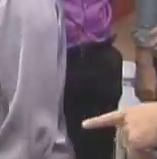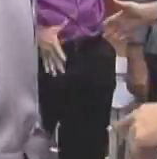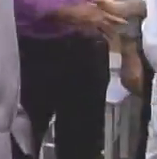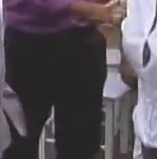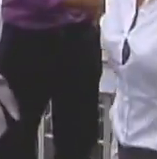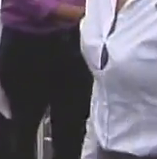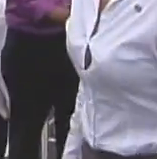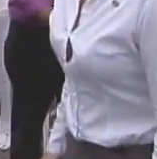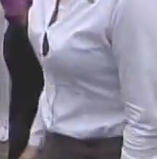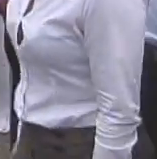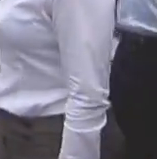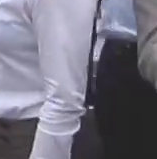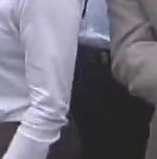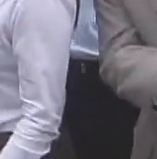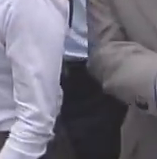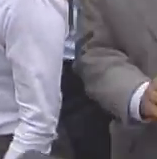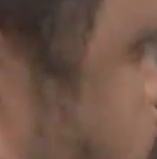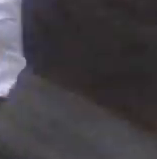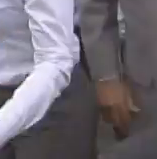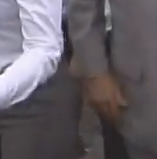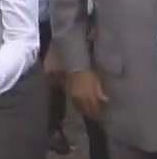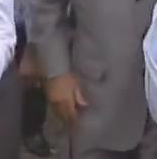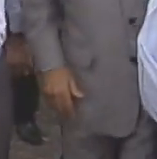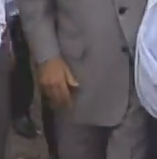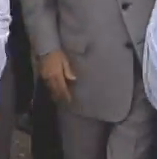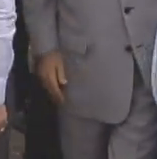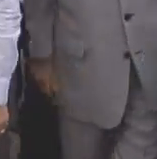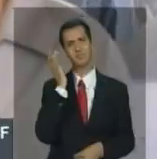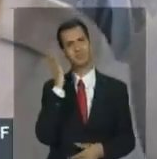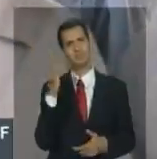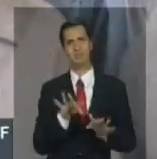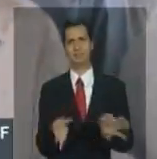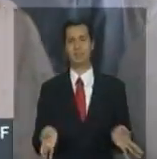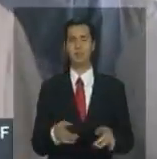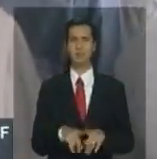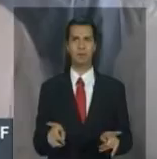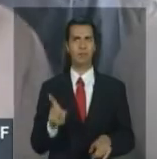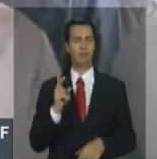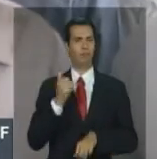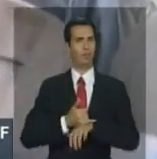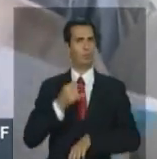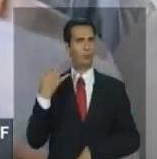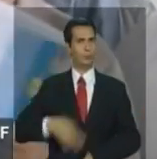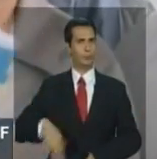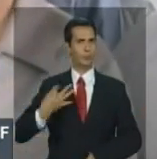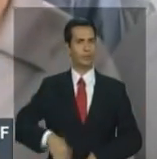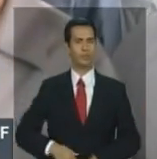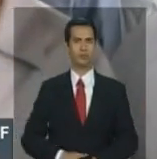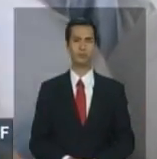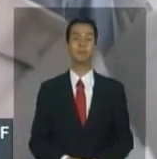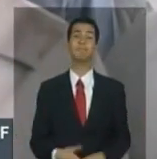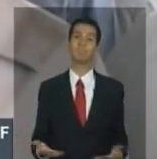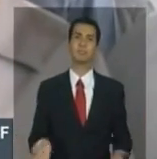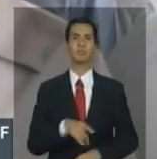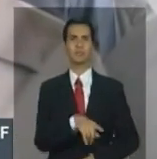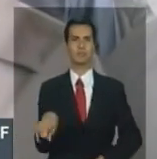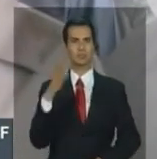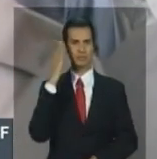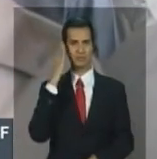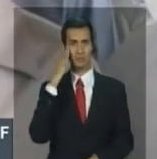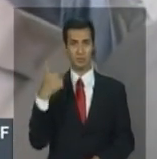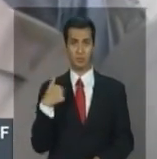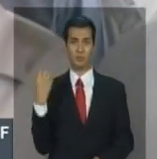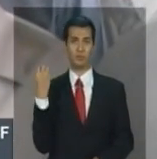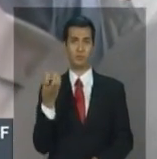presidenta Dilma conversou com os jornalistas sobre a viagem de trabalho. Como vocês sabem, nessas viagens